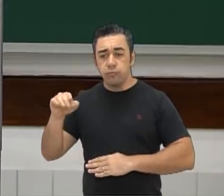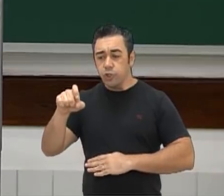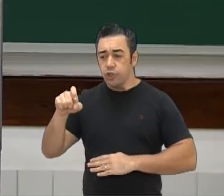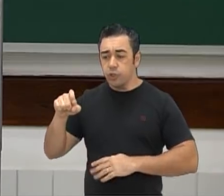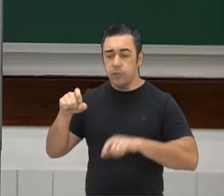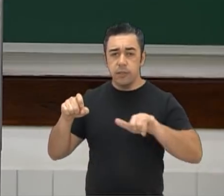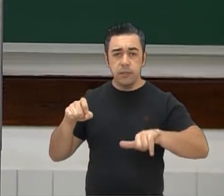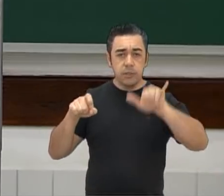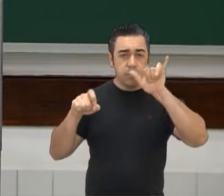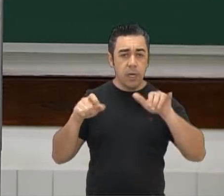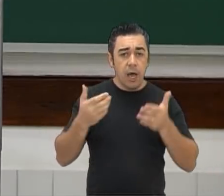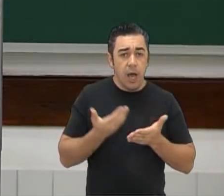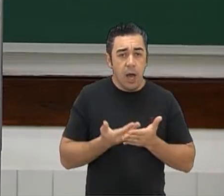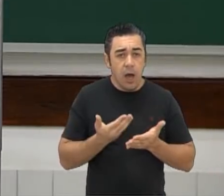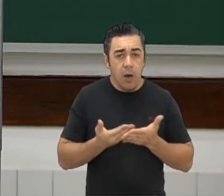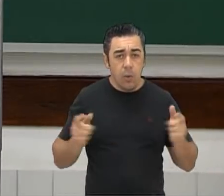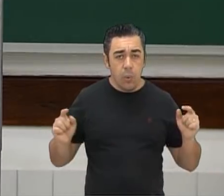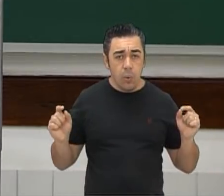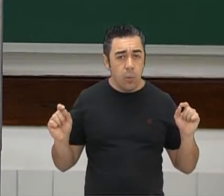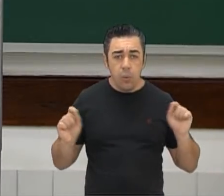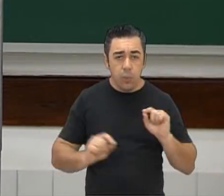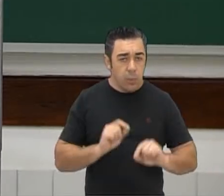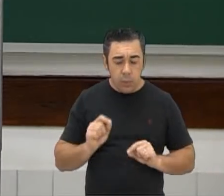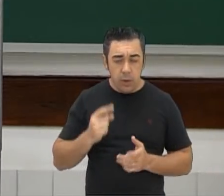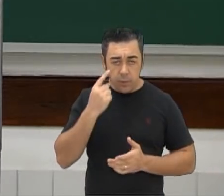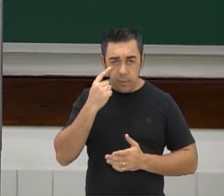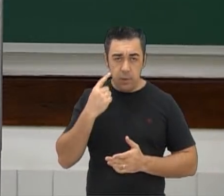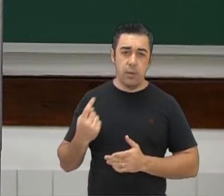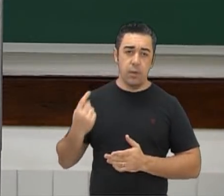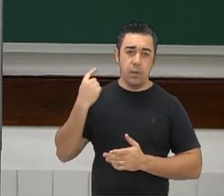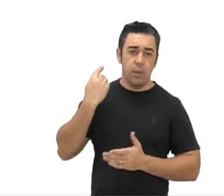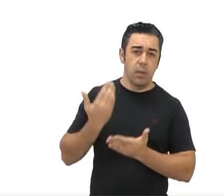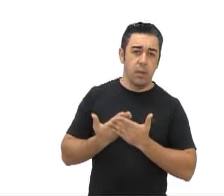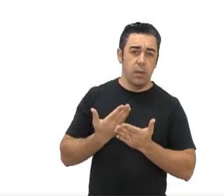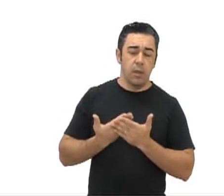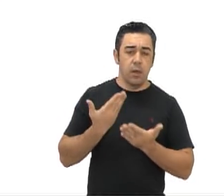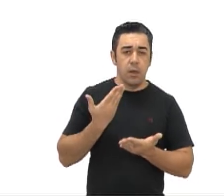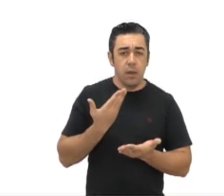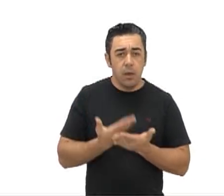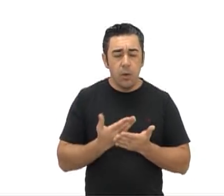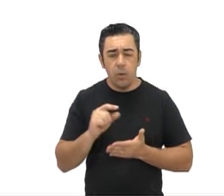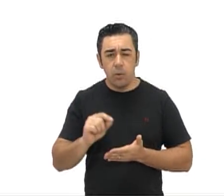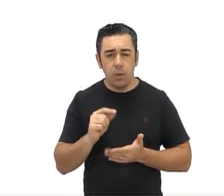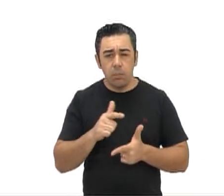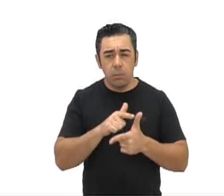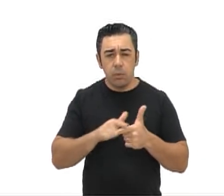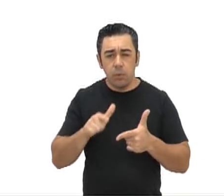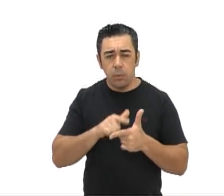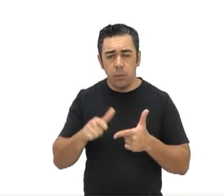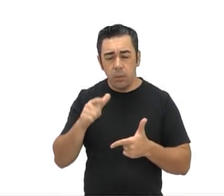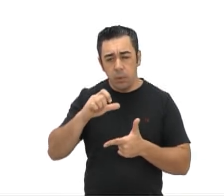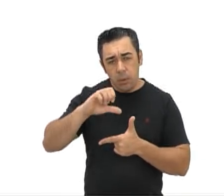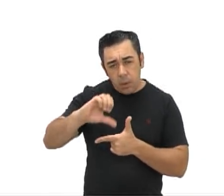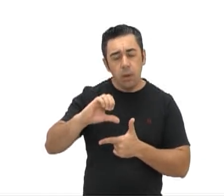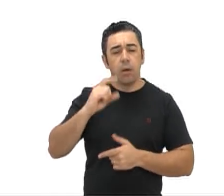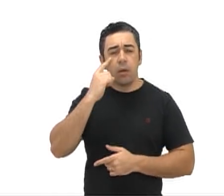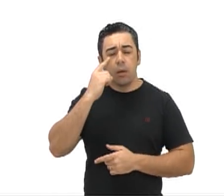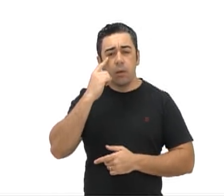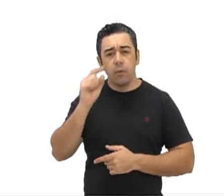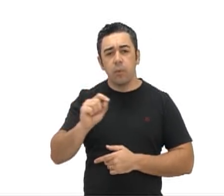vamos relembrar aí o que foi visto na última aula sobre situações problemas para reconhecer